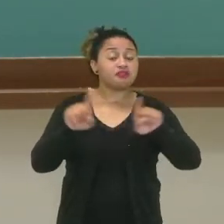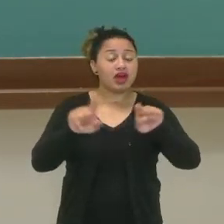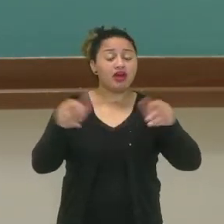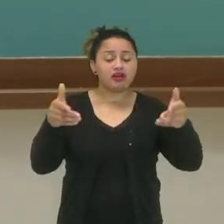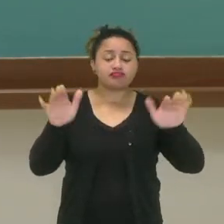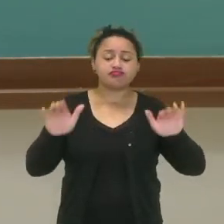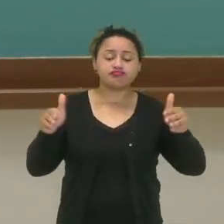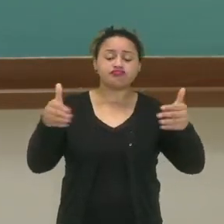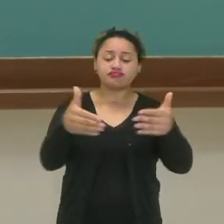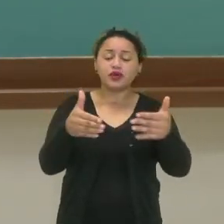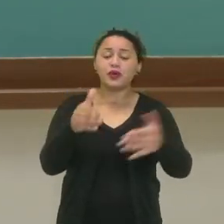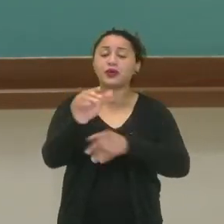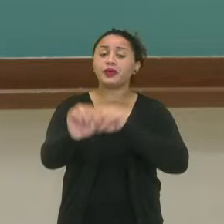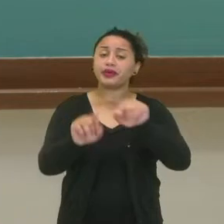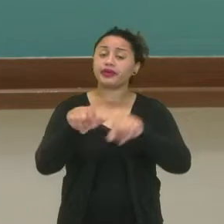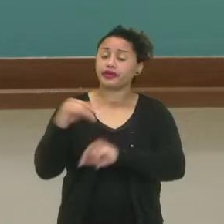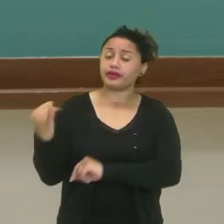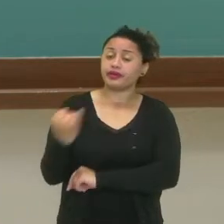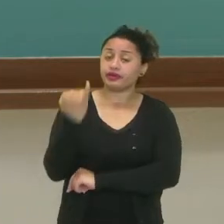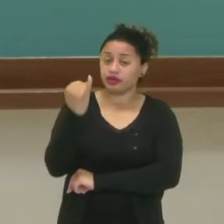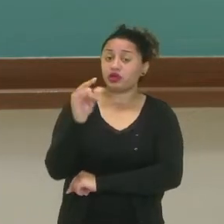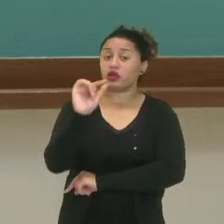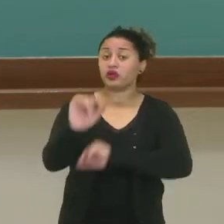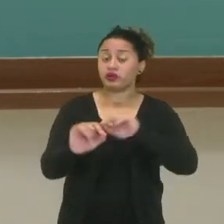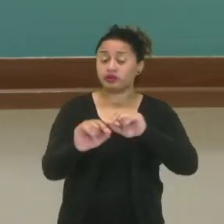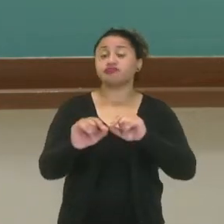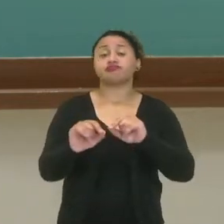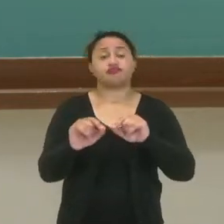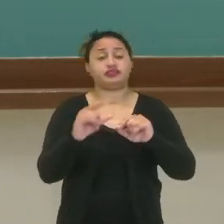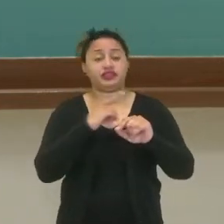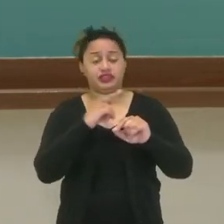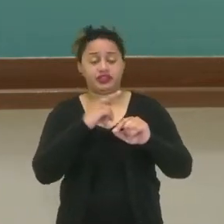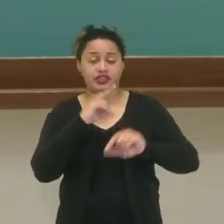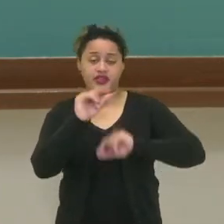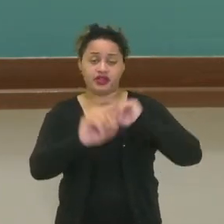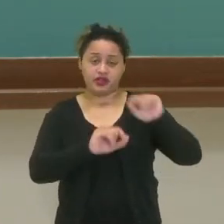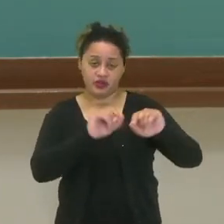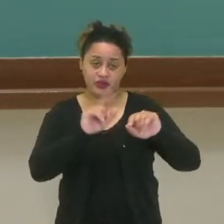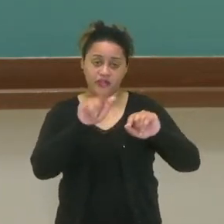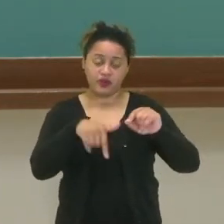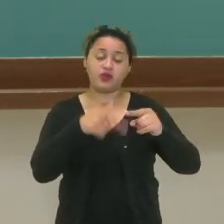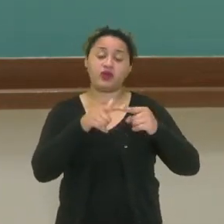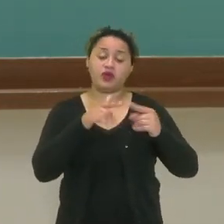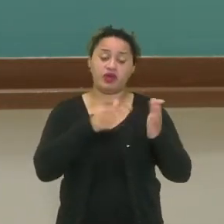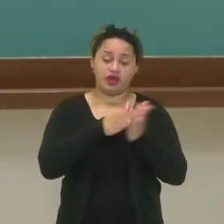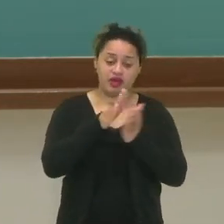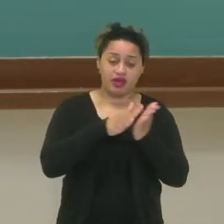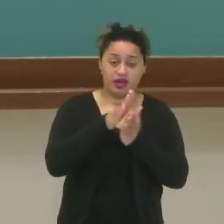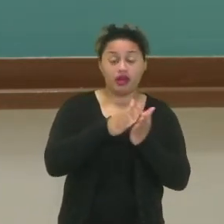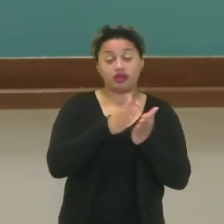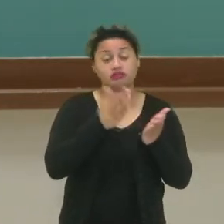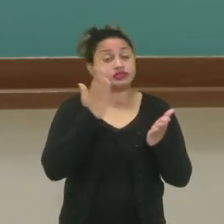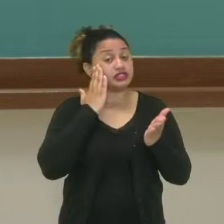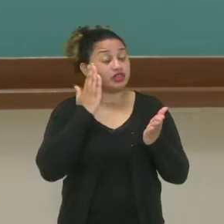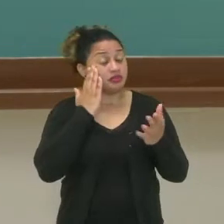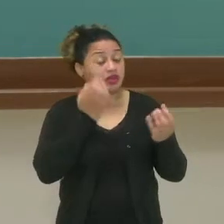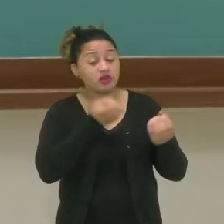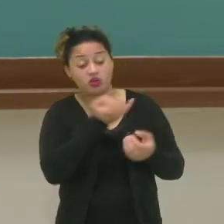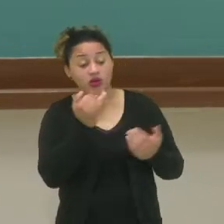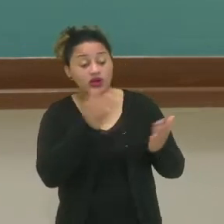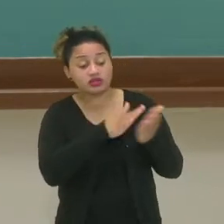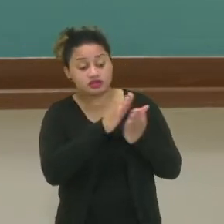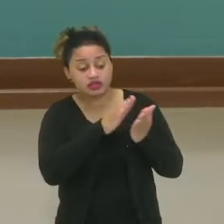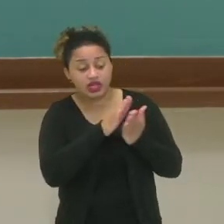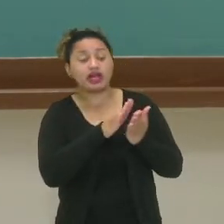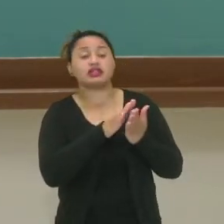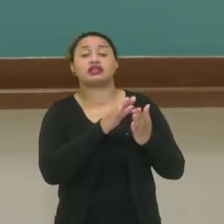que é muito importante, que são as funções custo, a gente precisa saber quanto que custa cada